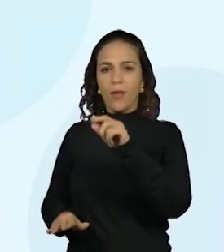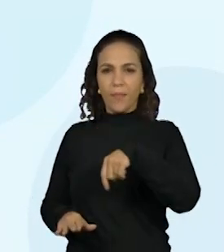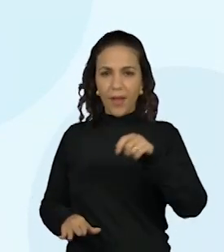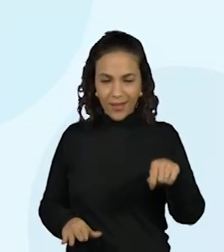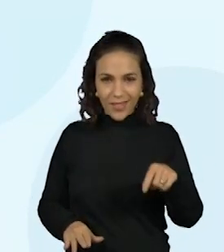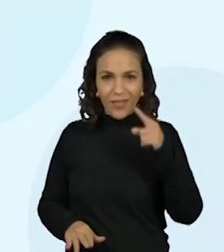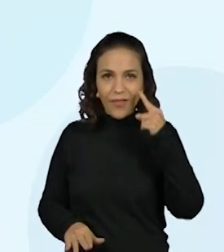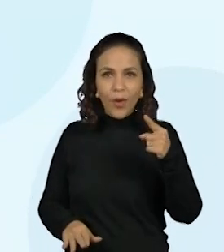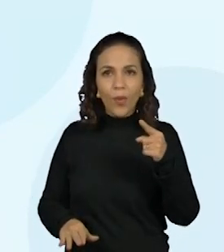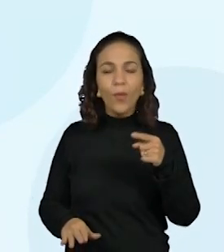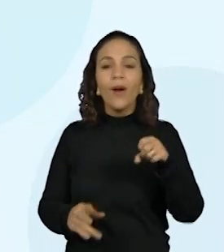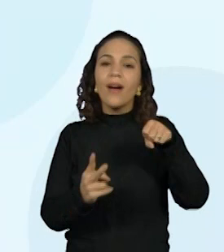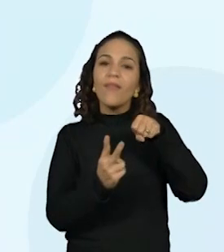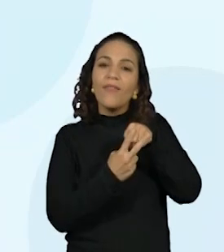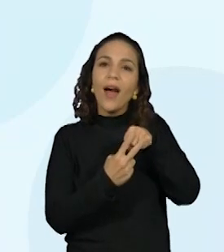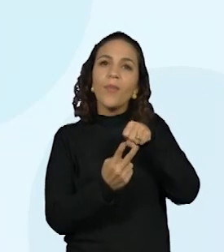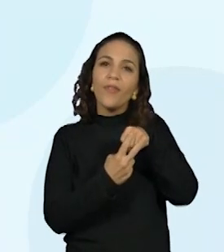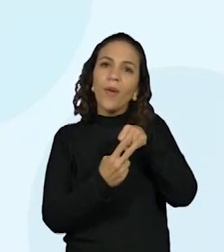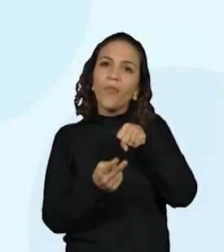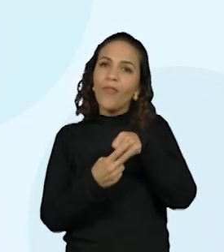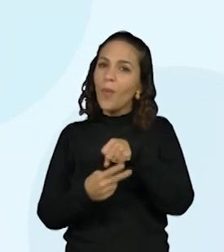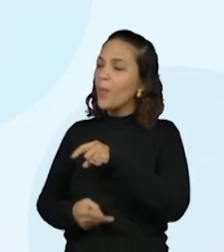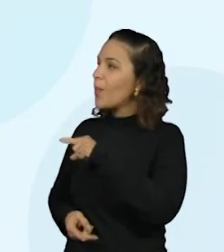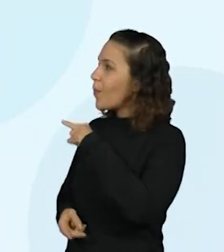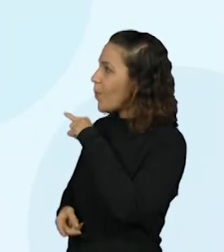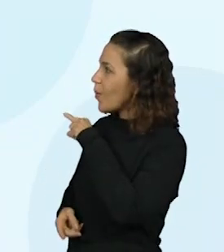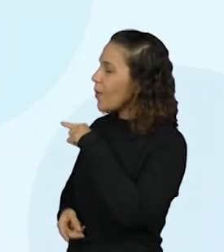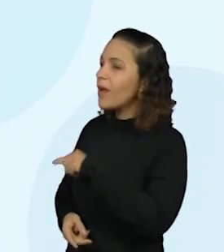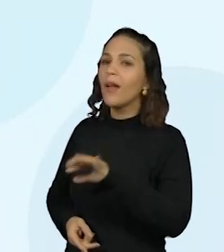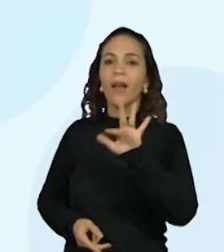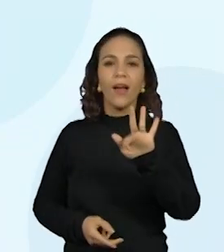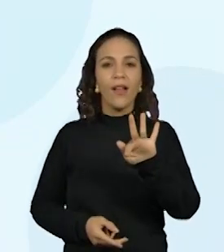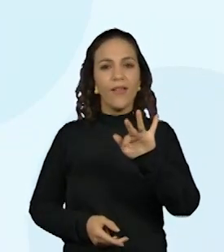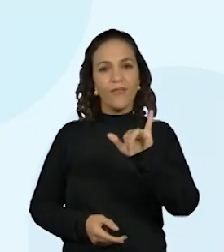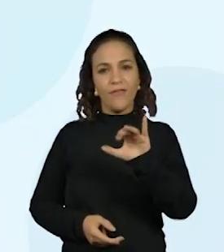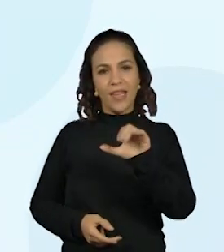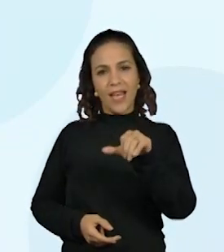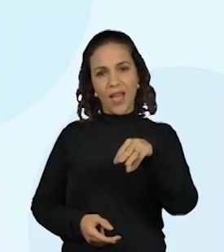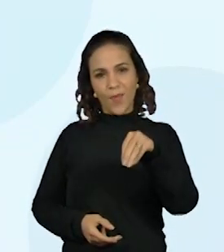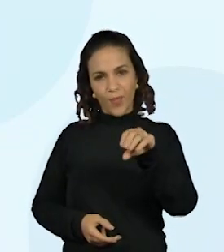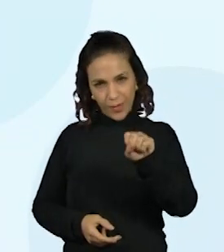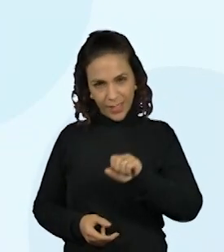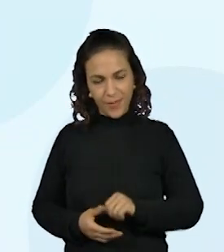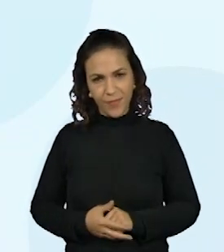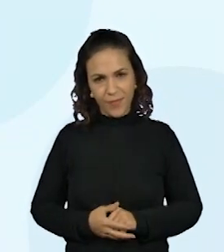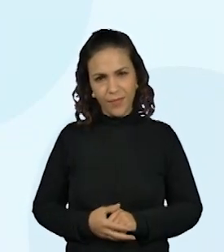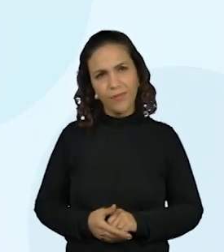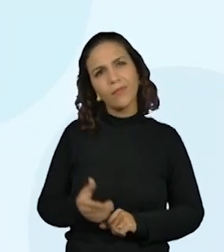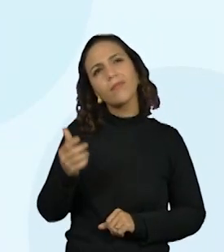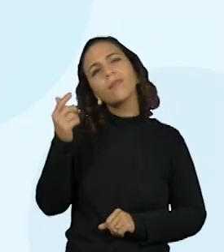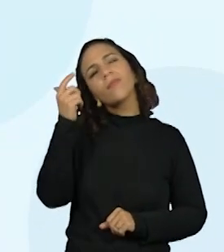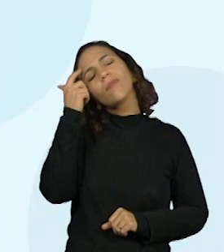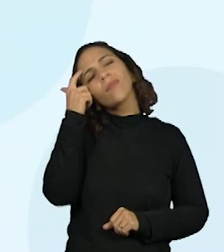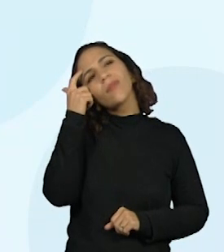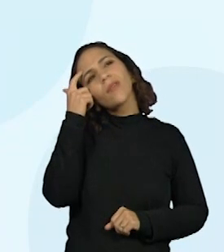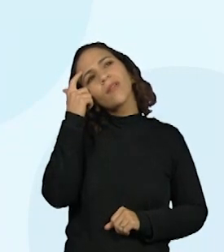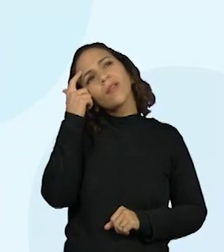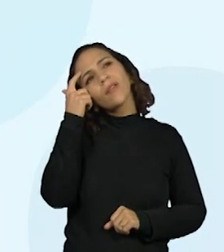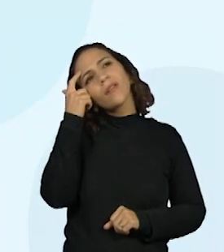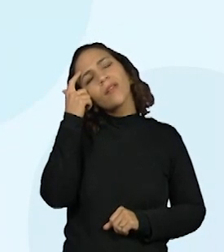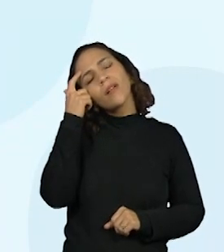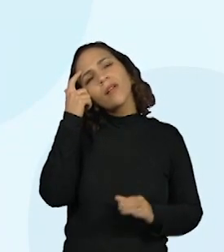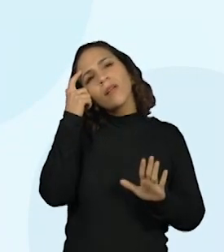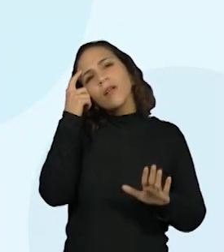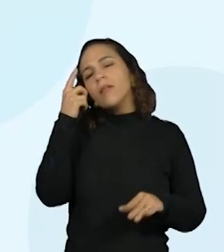também. O que essas palavras destacadas me lembram na leitura